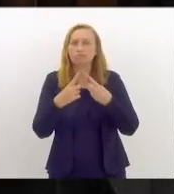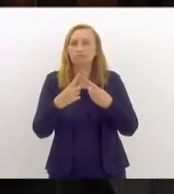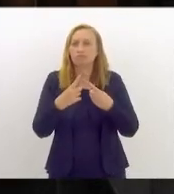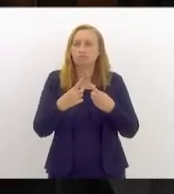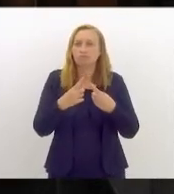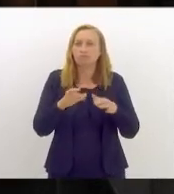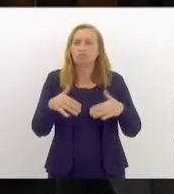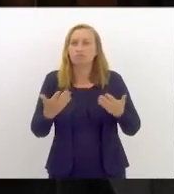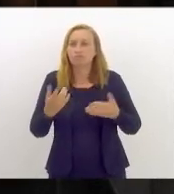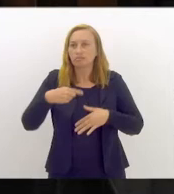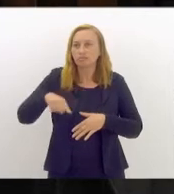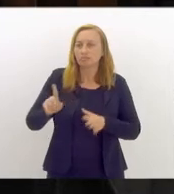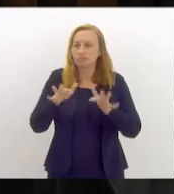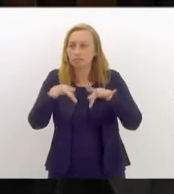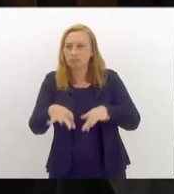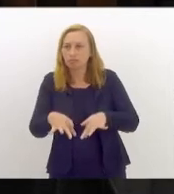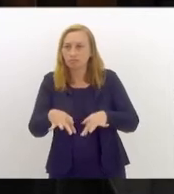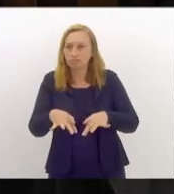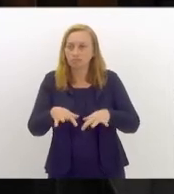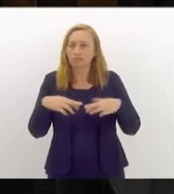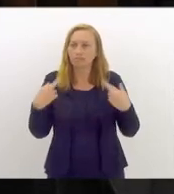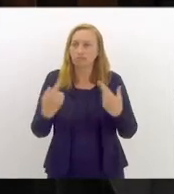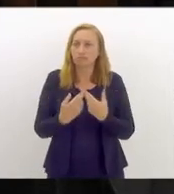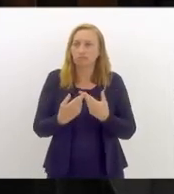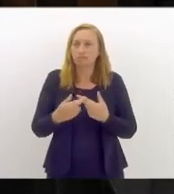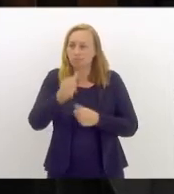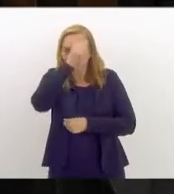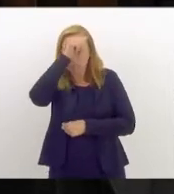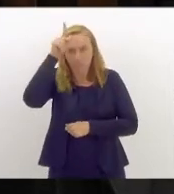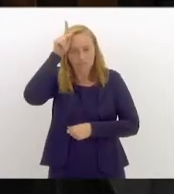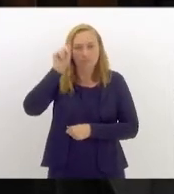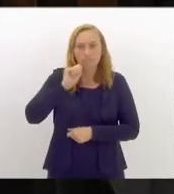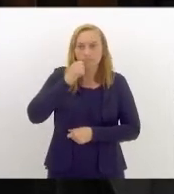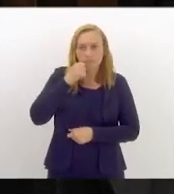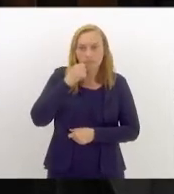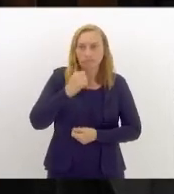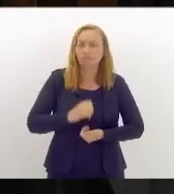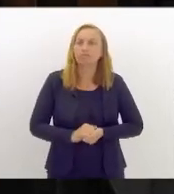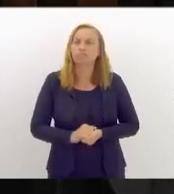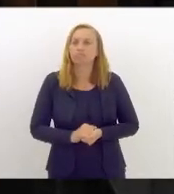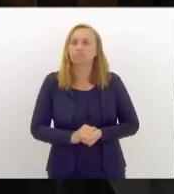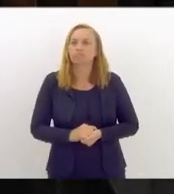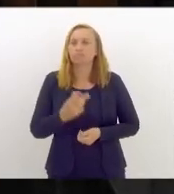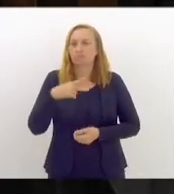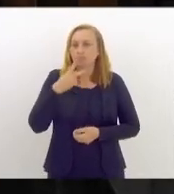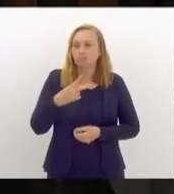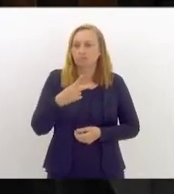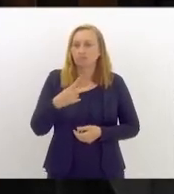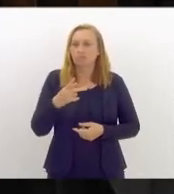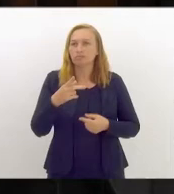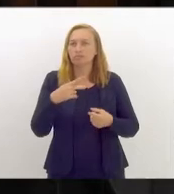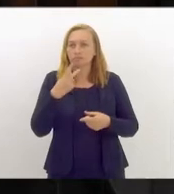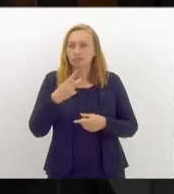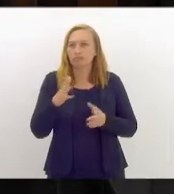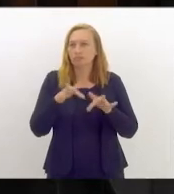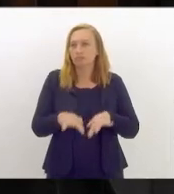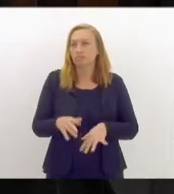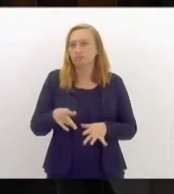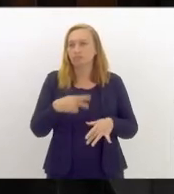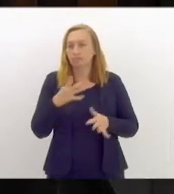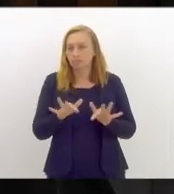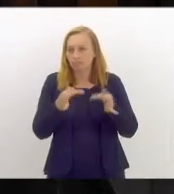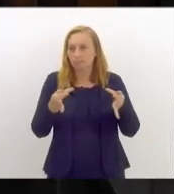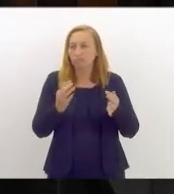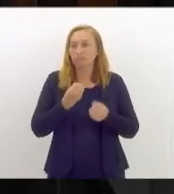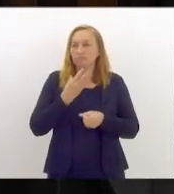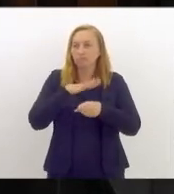foi encerrar a sessão o prefeito Eduardo Paes foi dada a palavra para ele para fazer o discurso final ele simplesmente disse assim boa noite